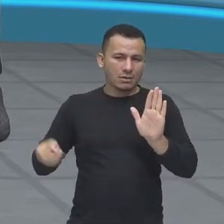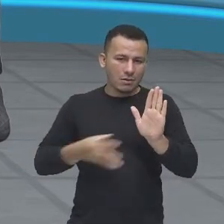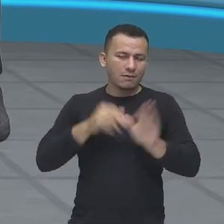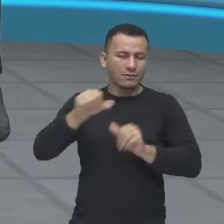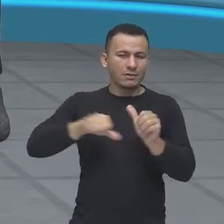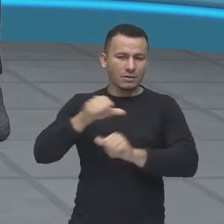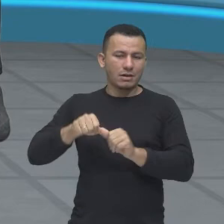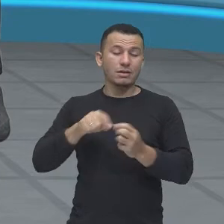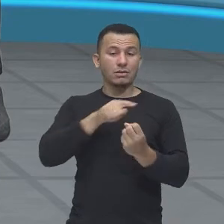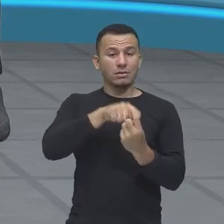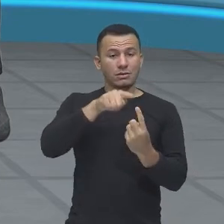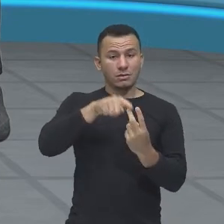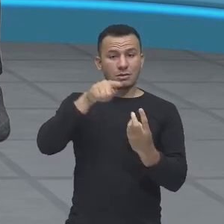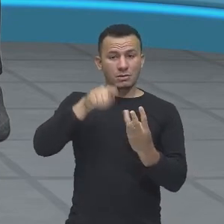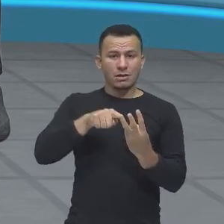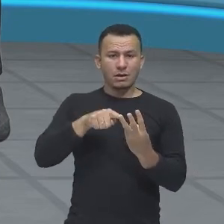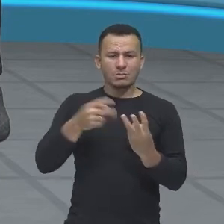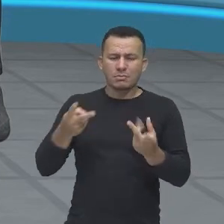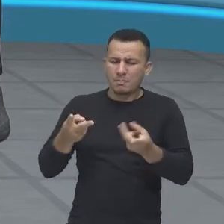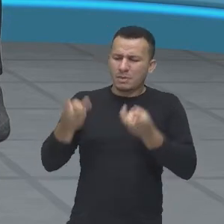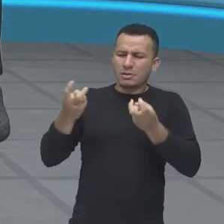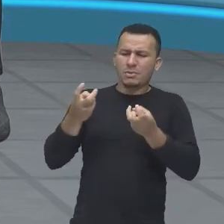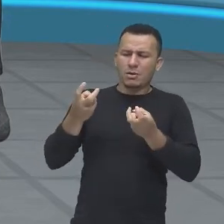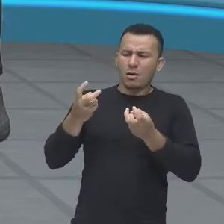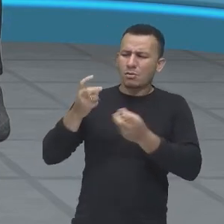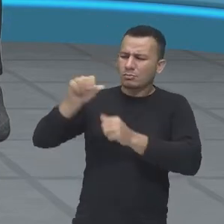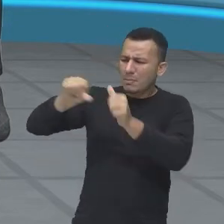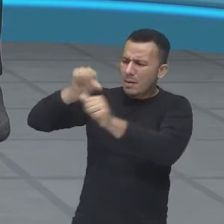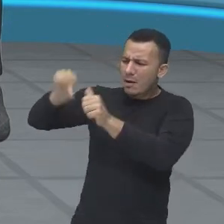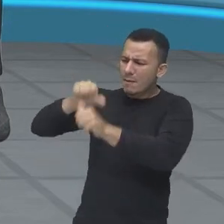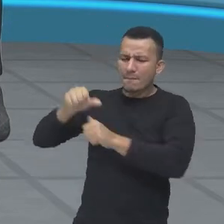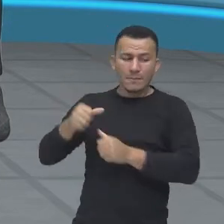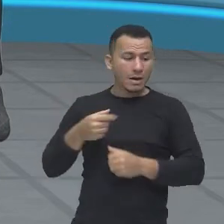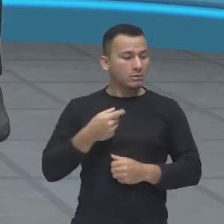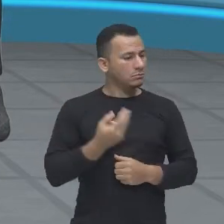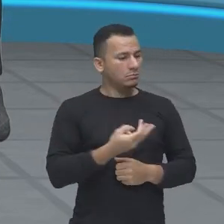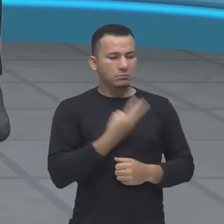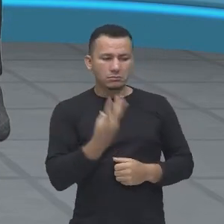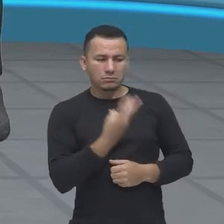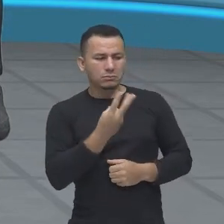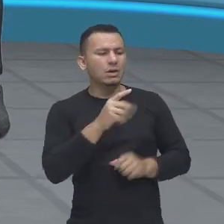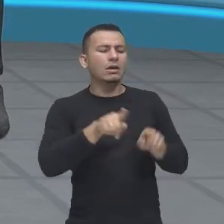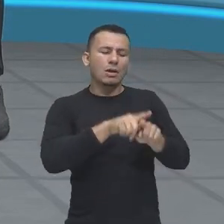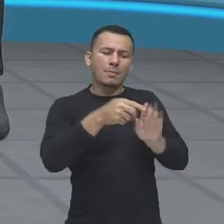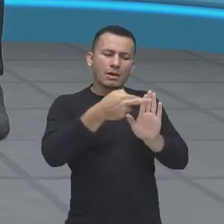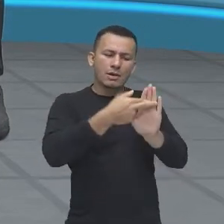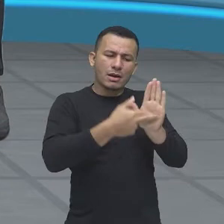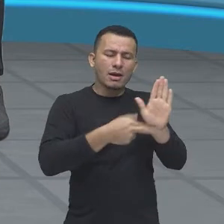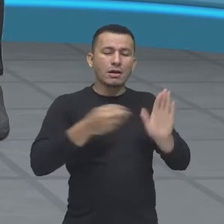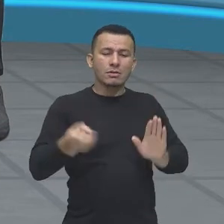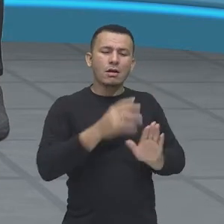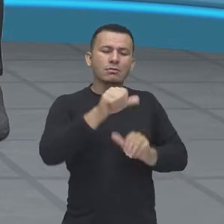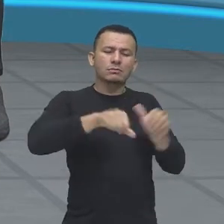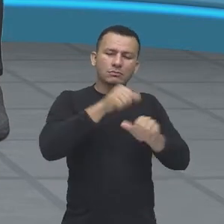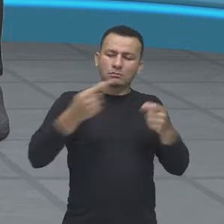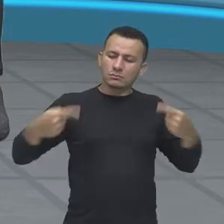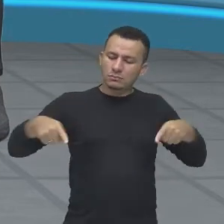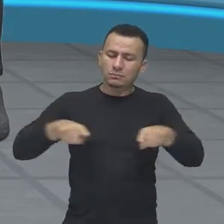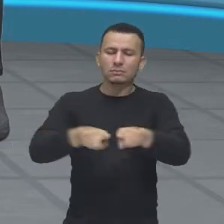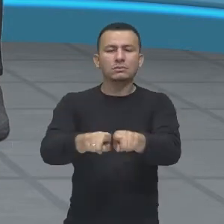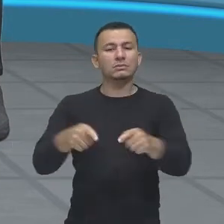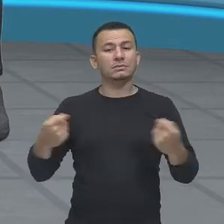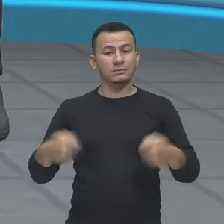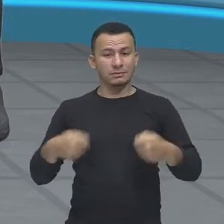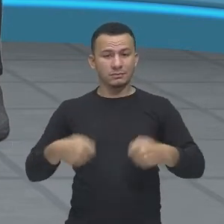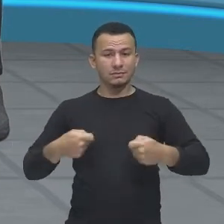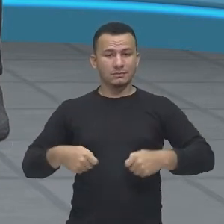3 países, olha, o jogo está mudando aí nos outros países, então vamos fazer um novo acordo para poder caminhar junto aí com